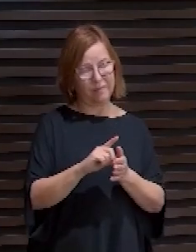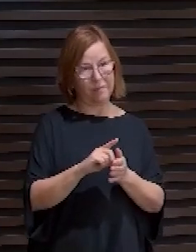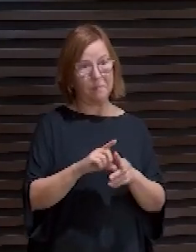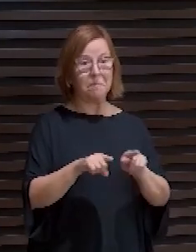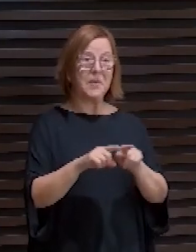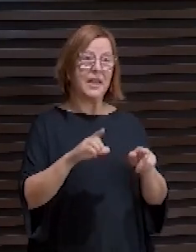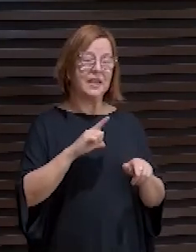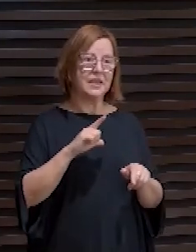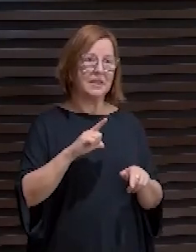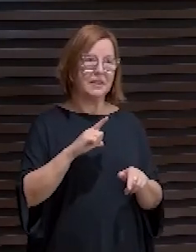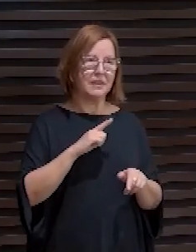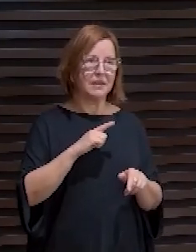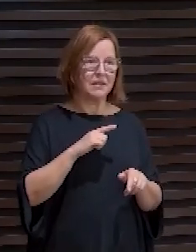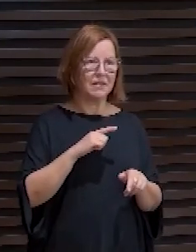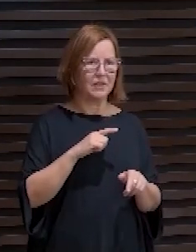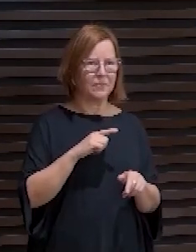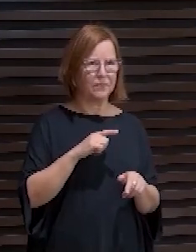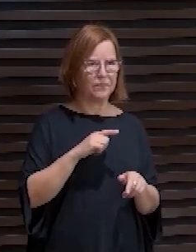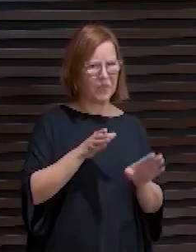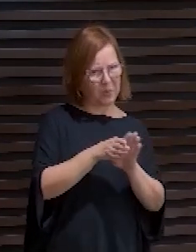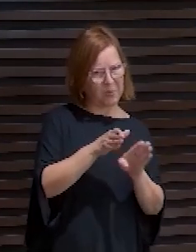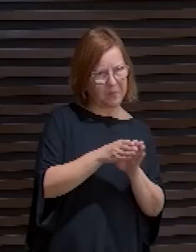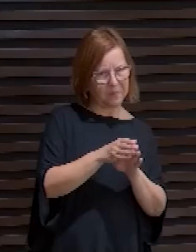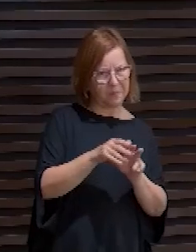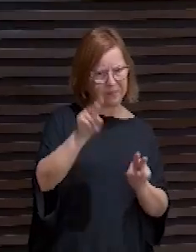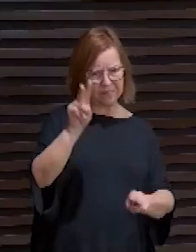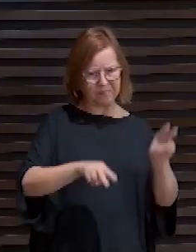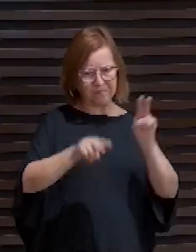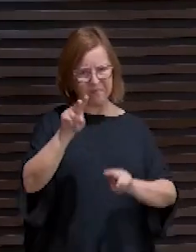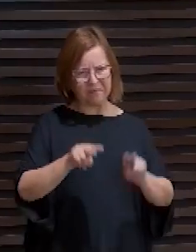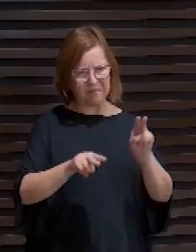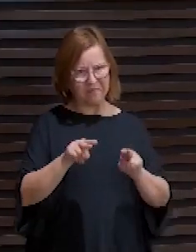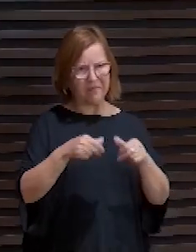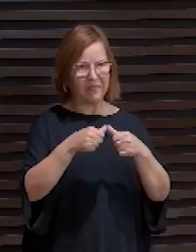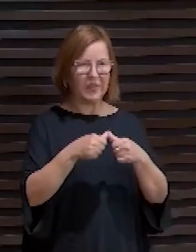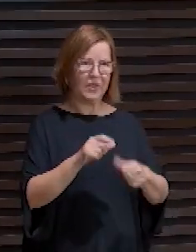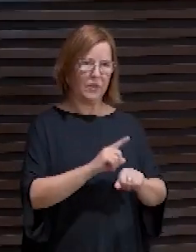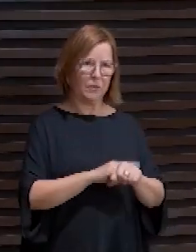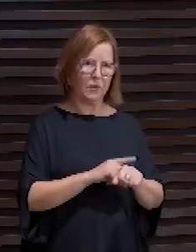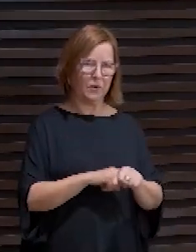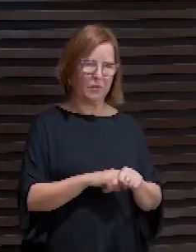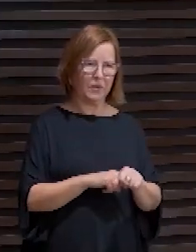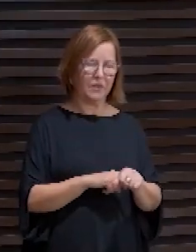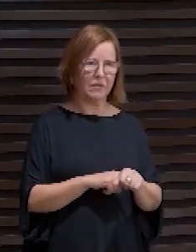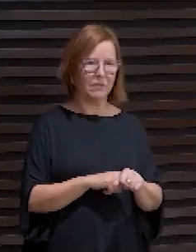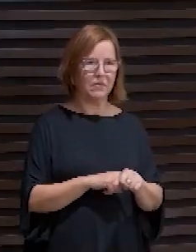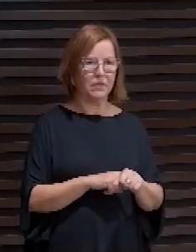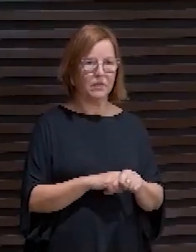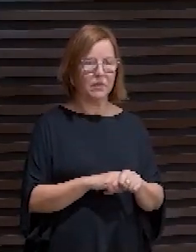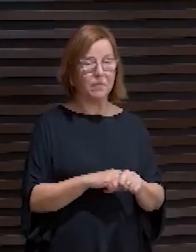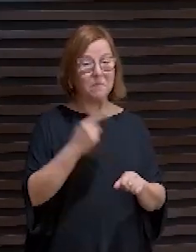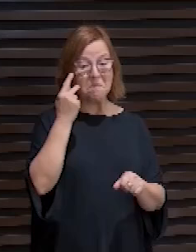alerta. Ele avalia esse estado, porque eles não eram cristãos nascidos de novo há pouco